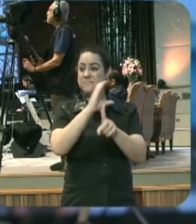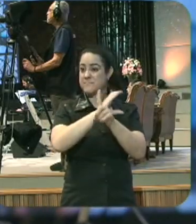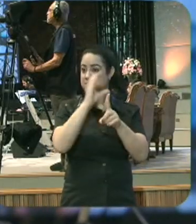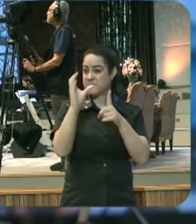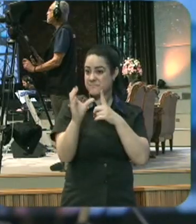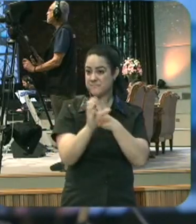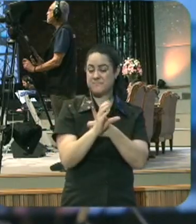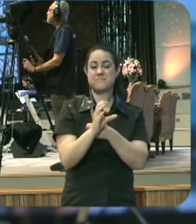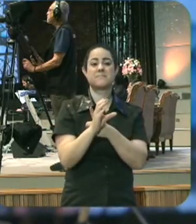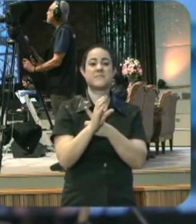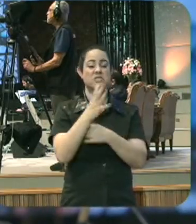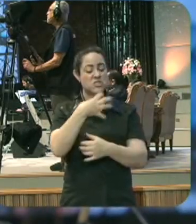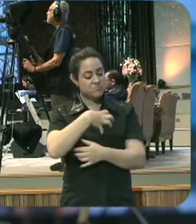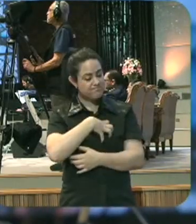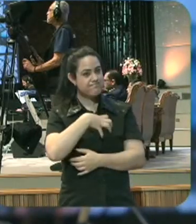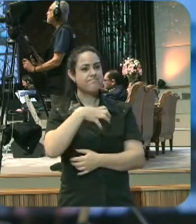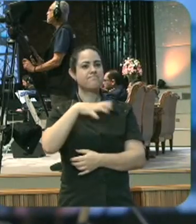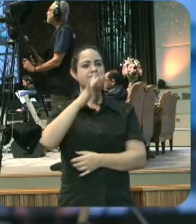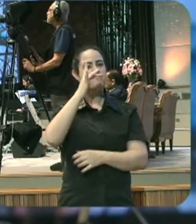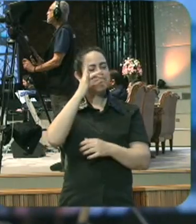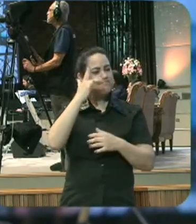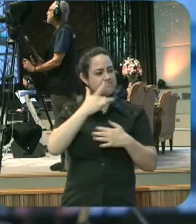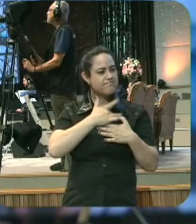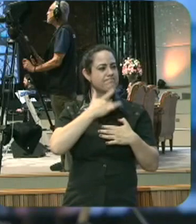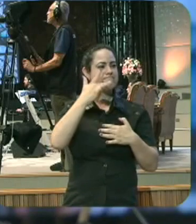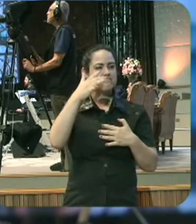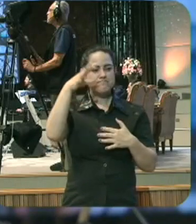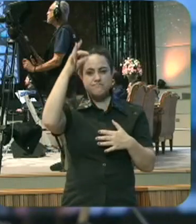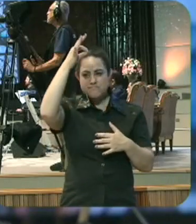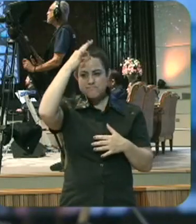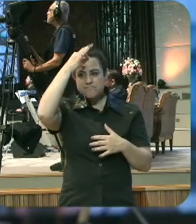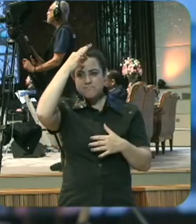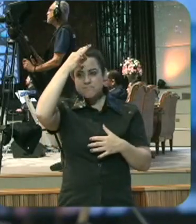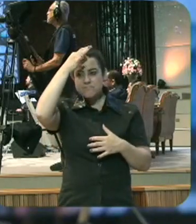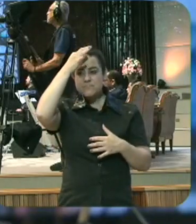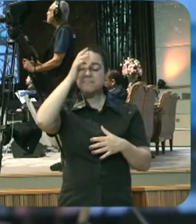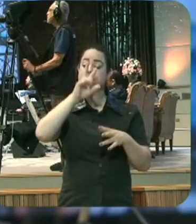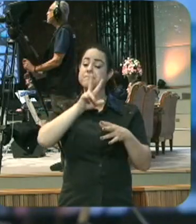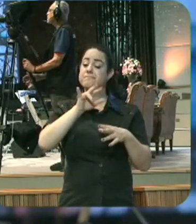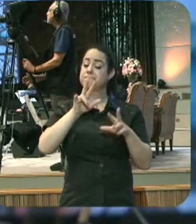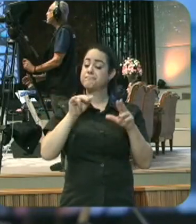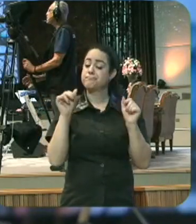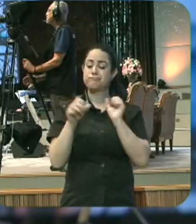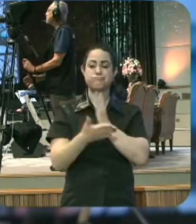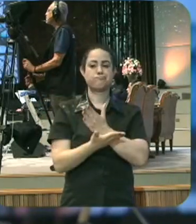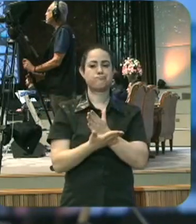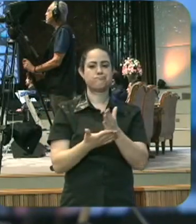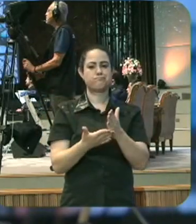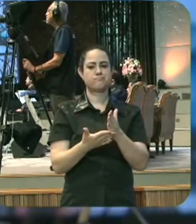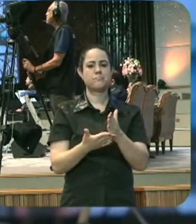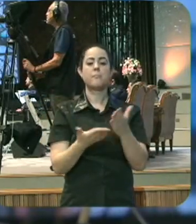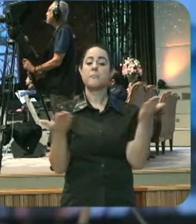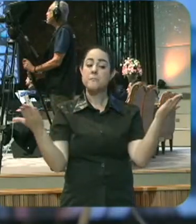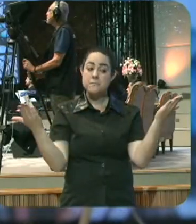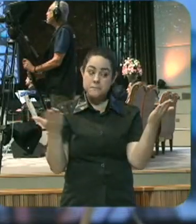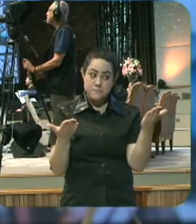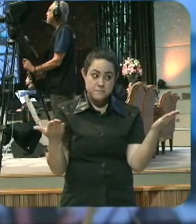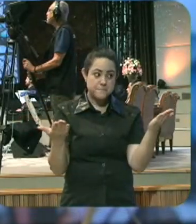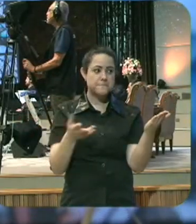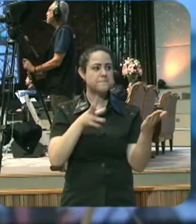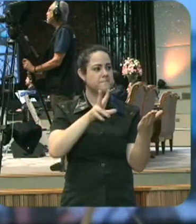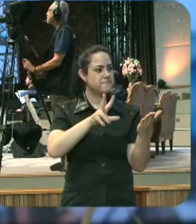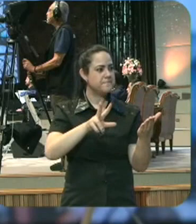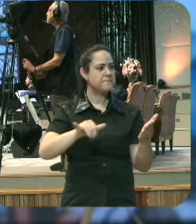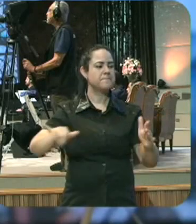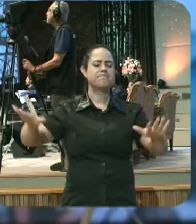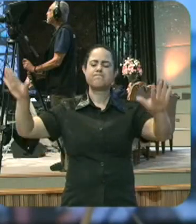culto, depois de ser tocado pelo Espírito, sabe quando você vai começar? Nunca. Então não se engana. Então você vai hoje se render